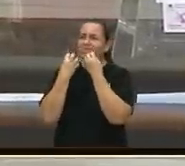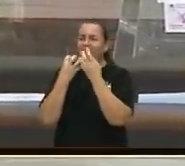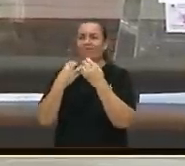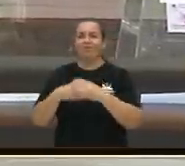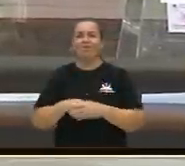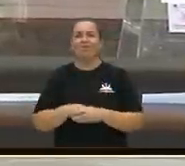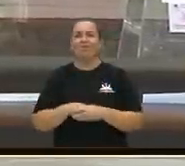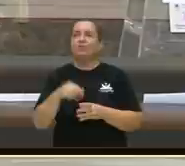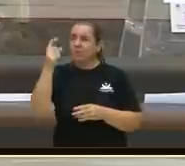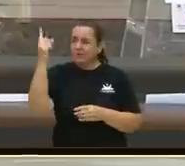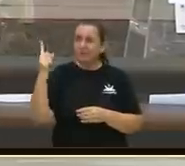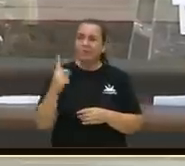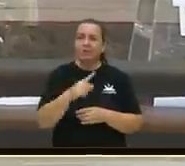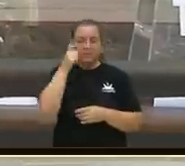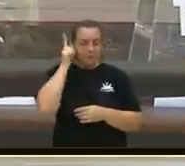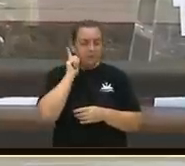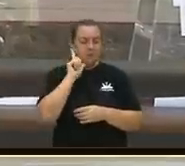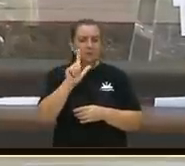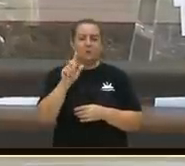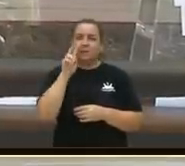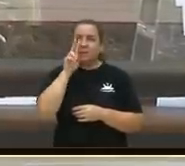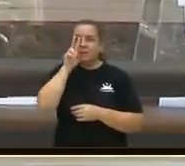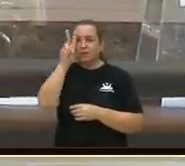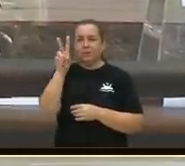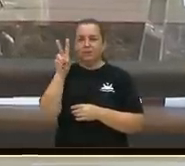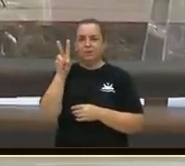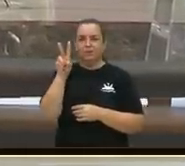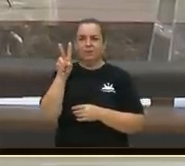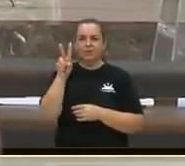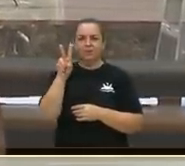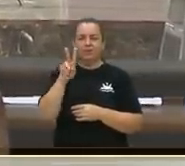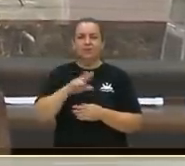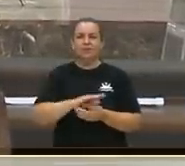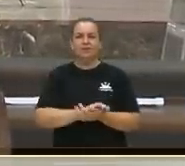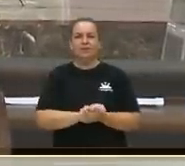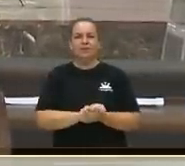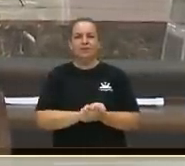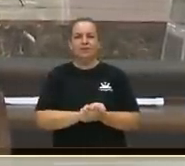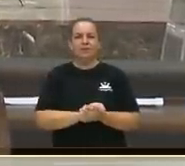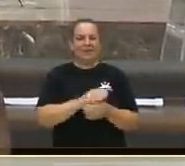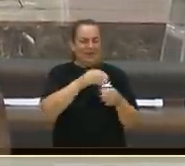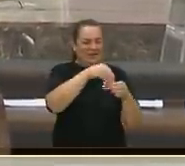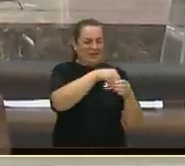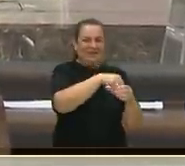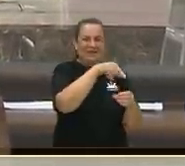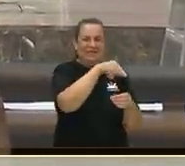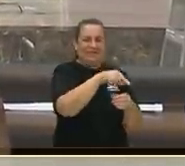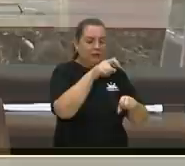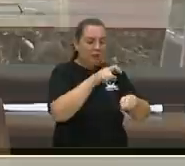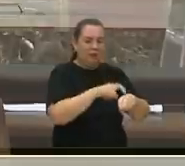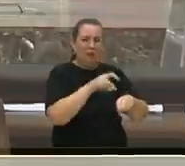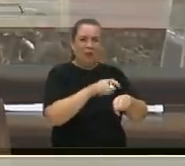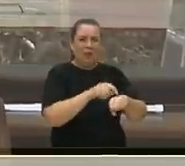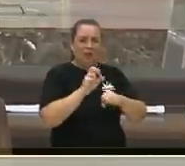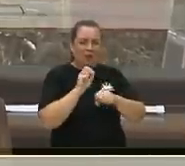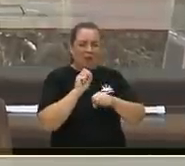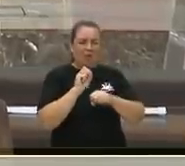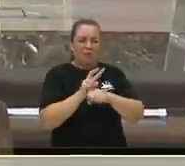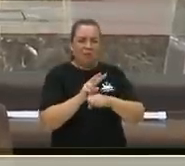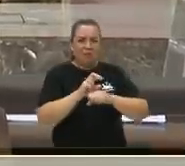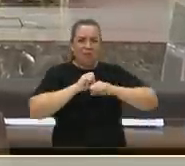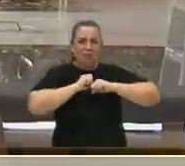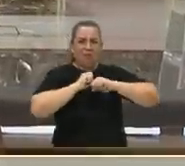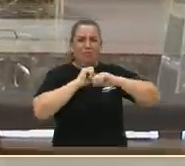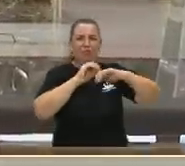o que vem ganhar tanta força e em meio a pandemia e é